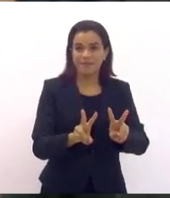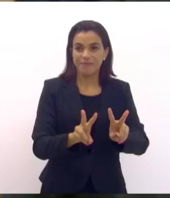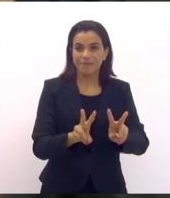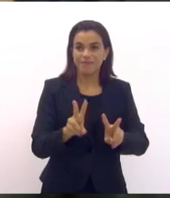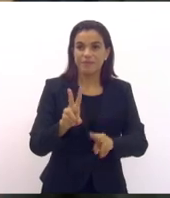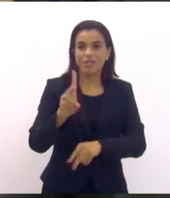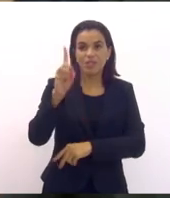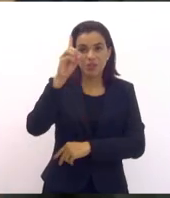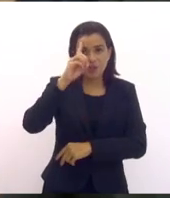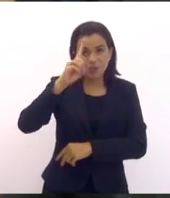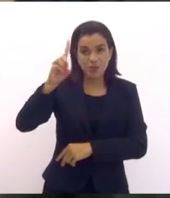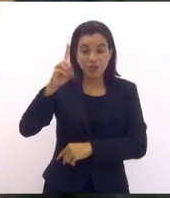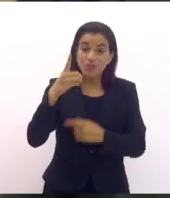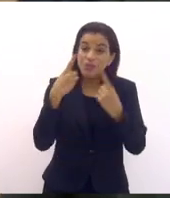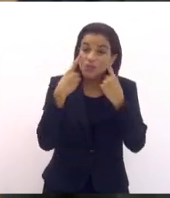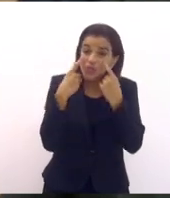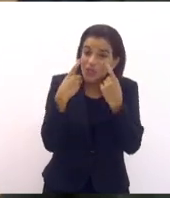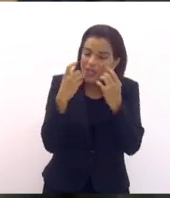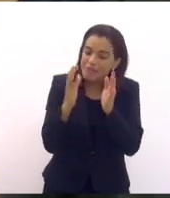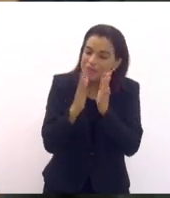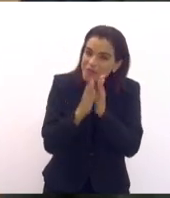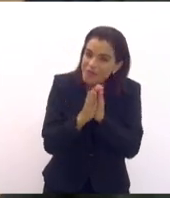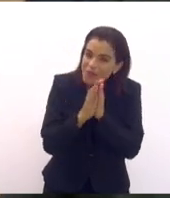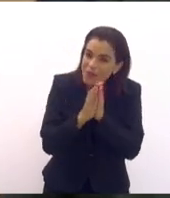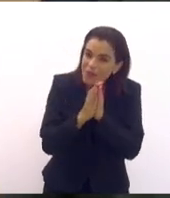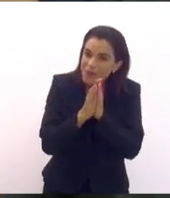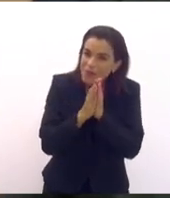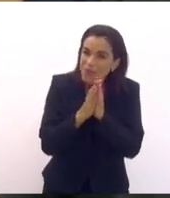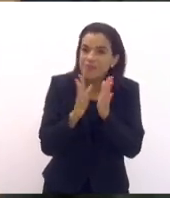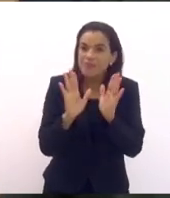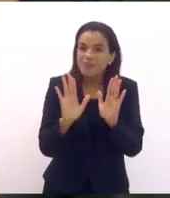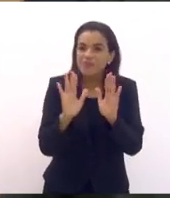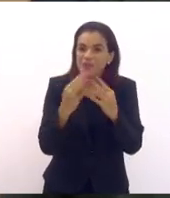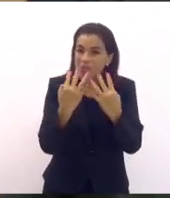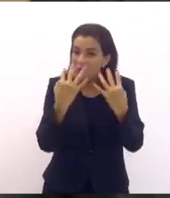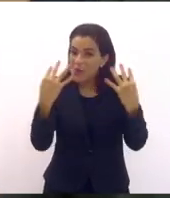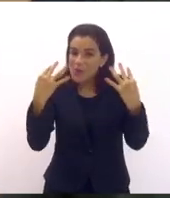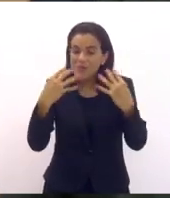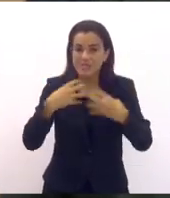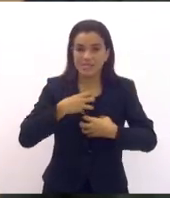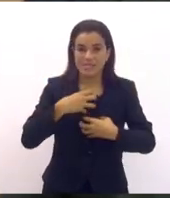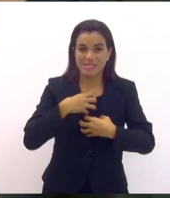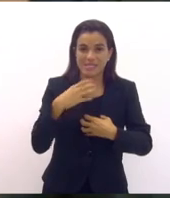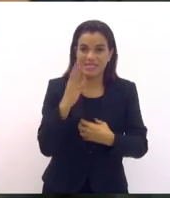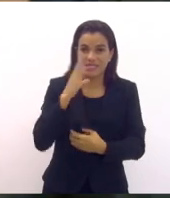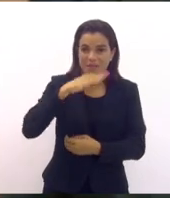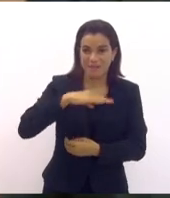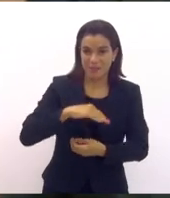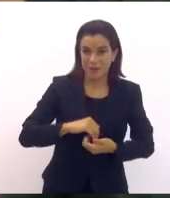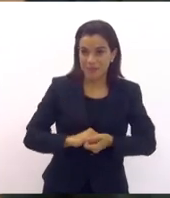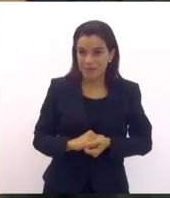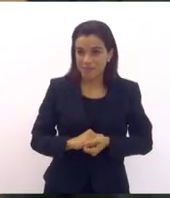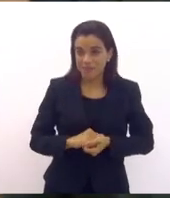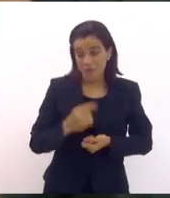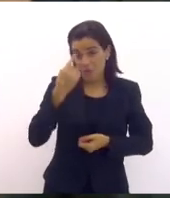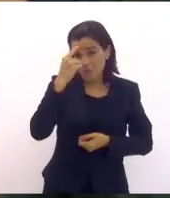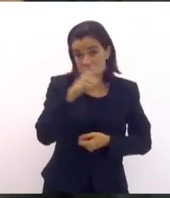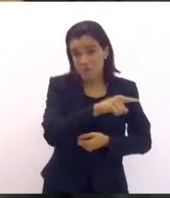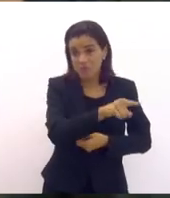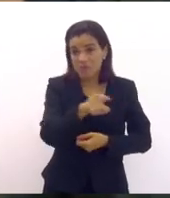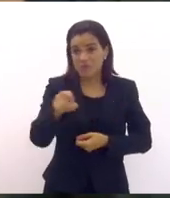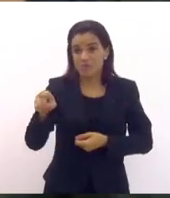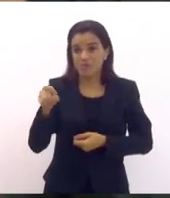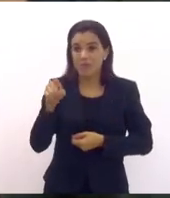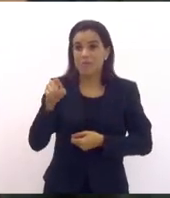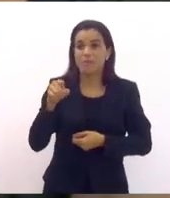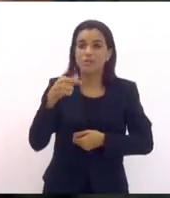dia se eu chorar por favor não fiquem mal porque não sei vocês mas